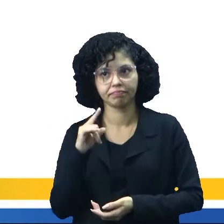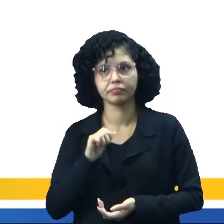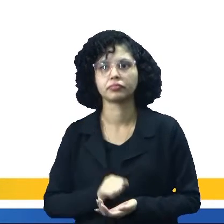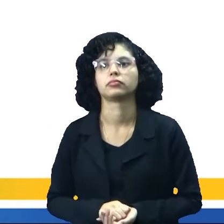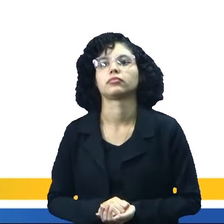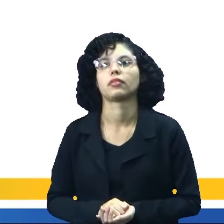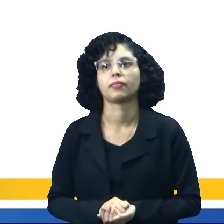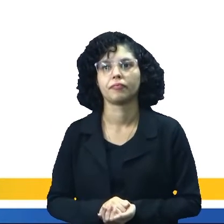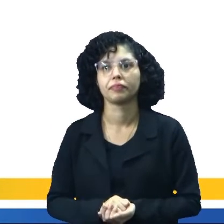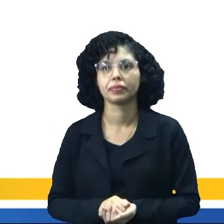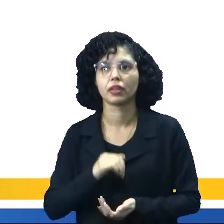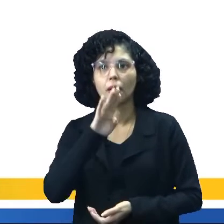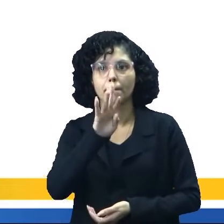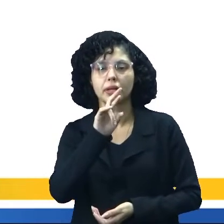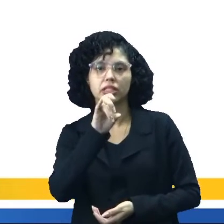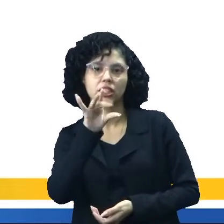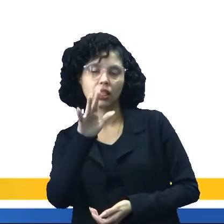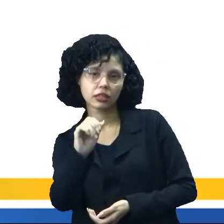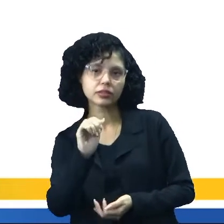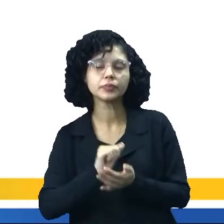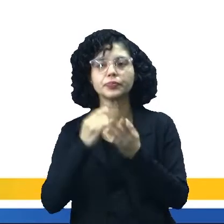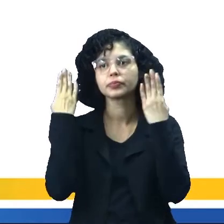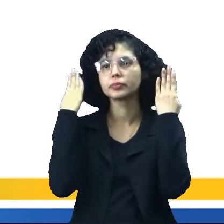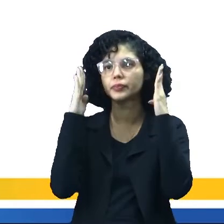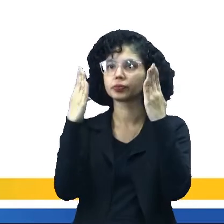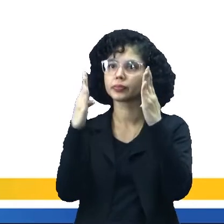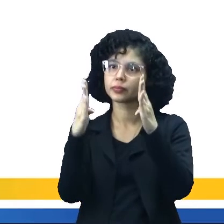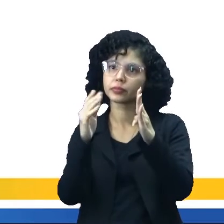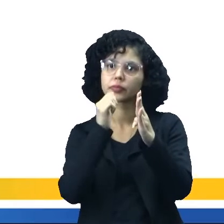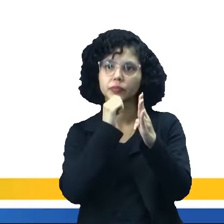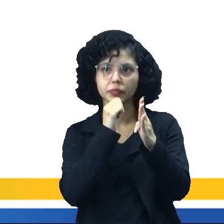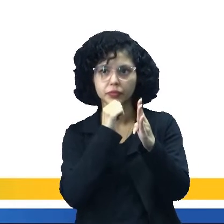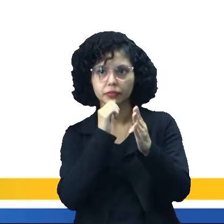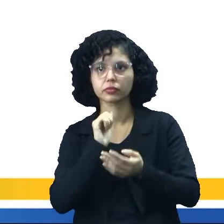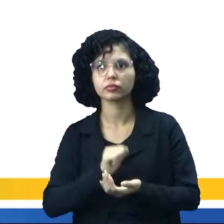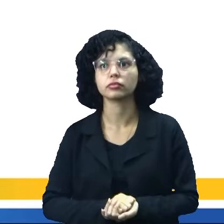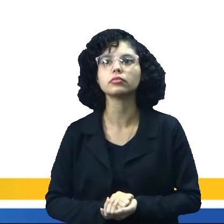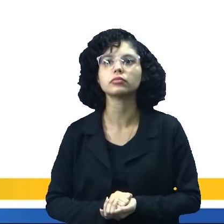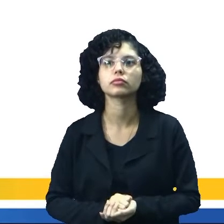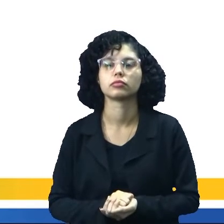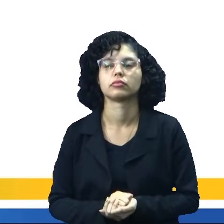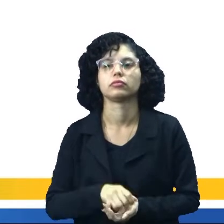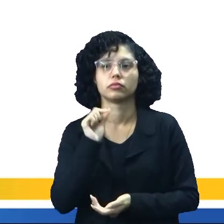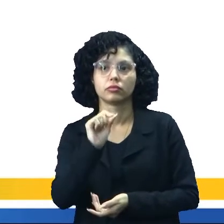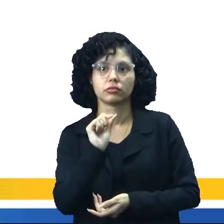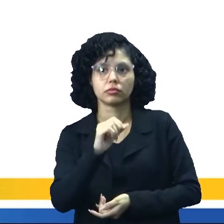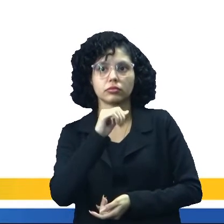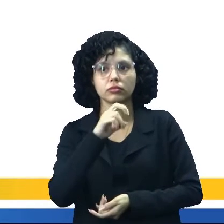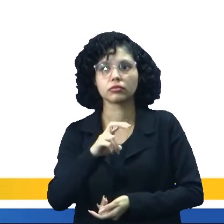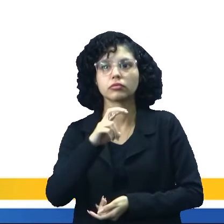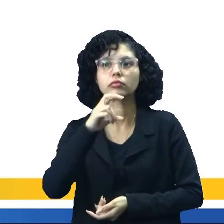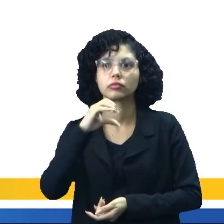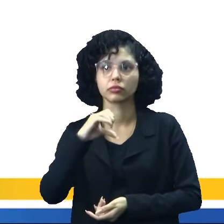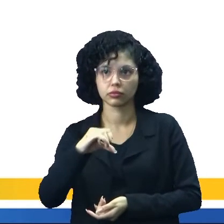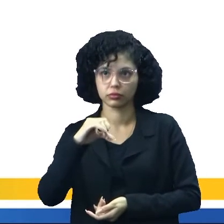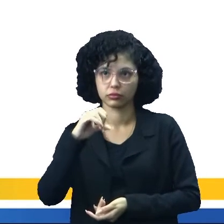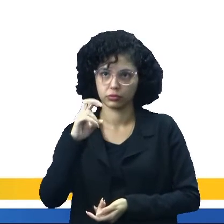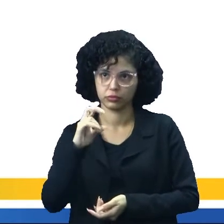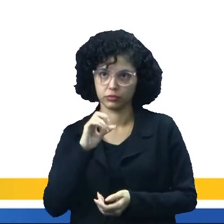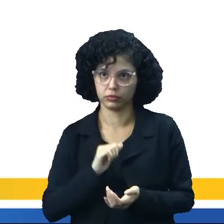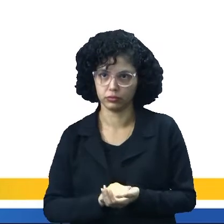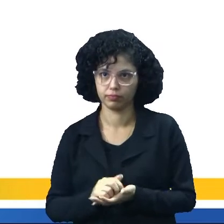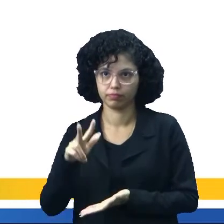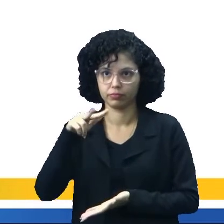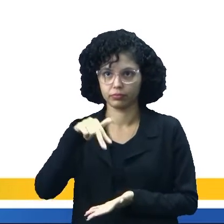Em 2010, o número de imigrantes haitianos no Brasil era de 595 e deu